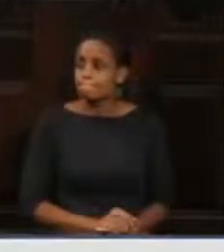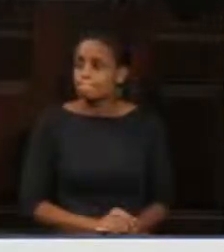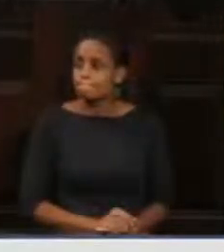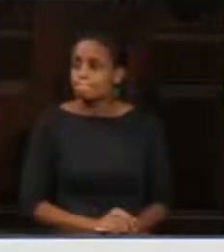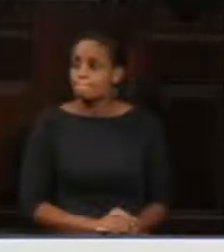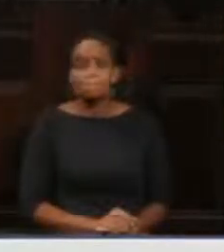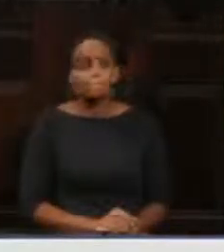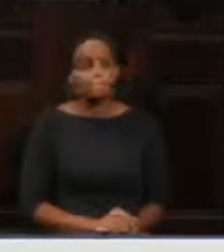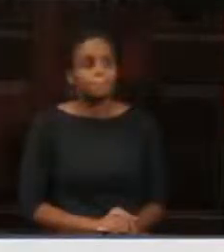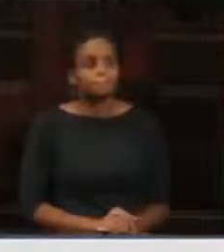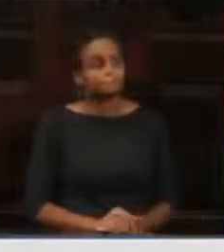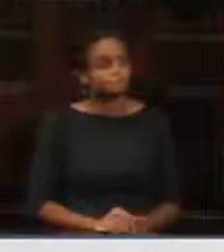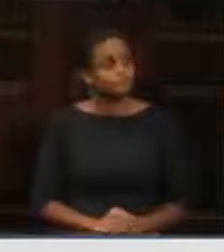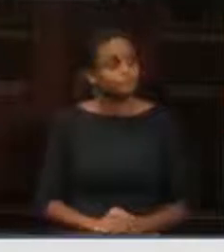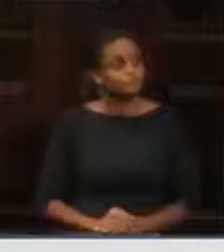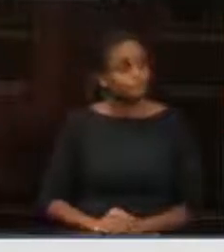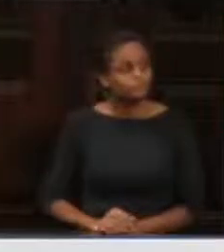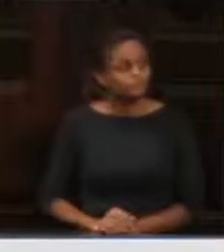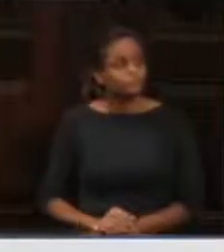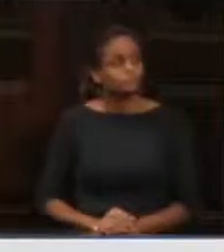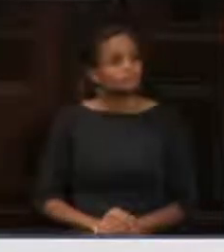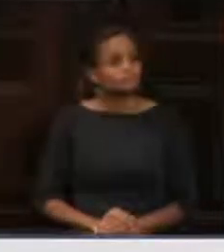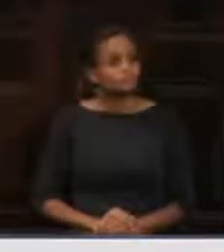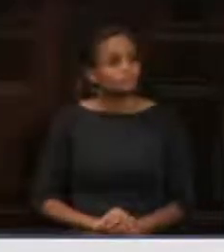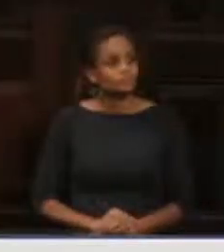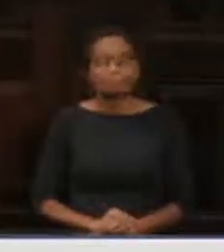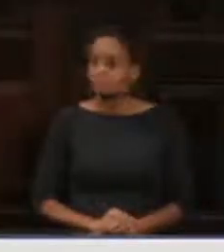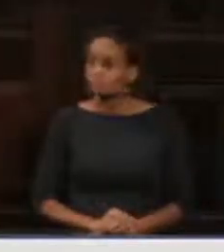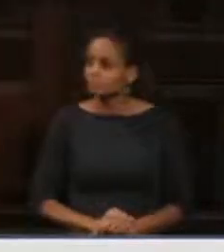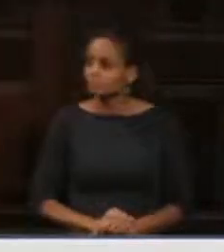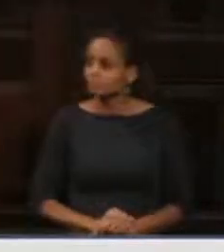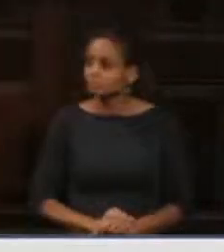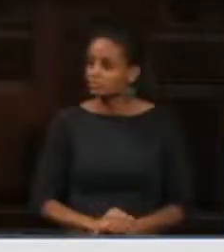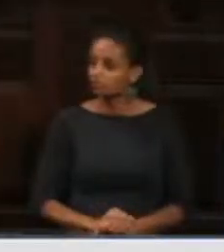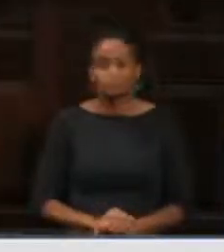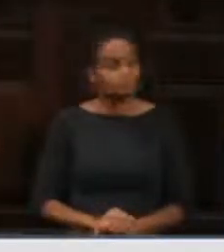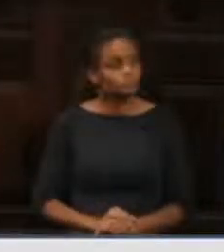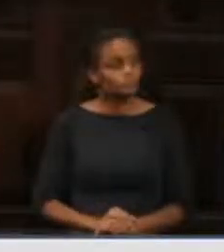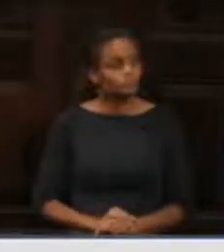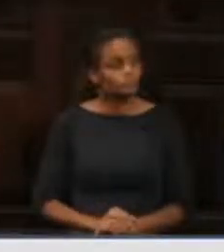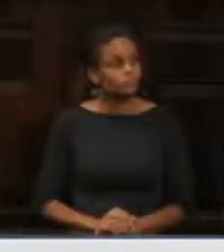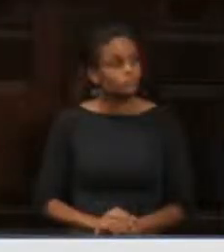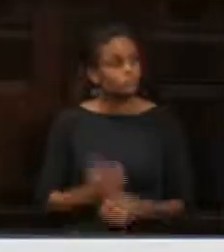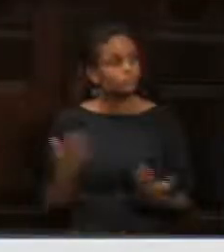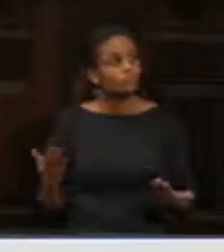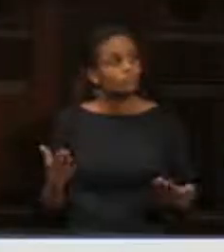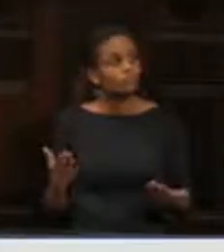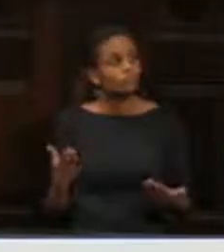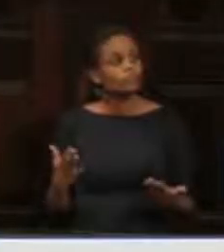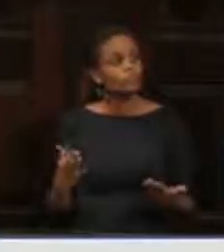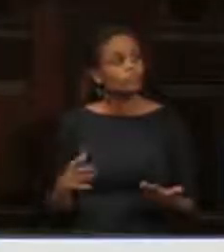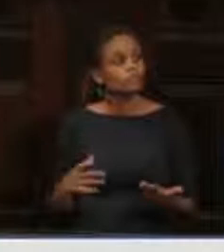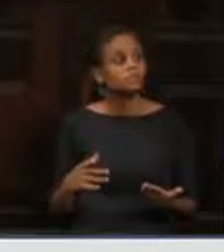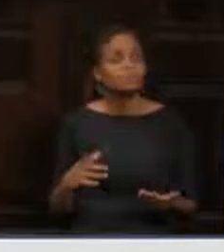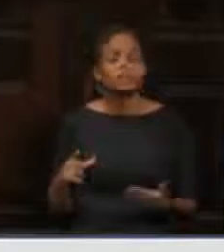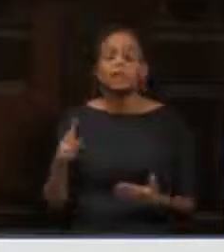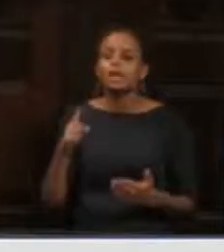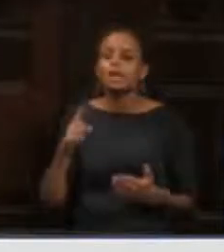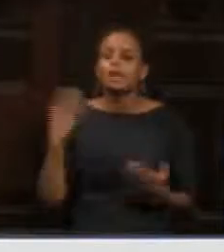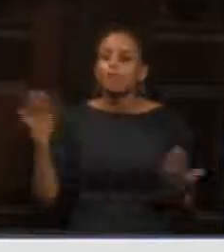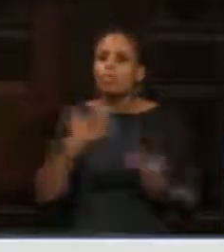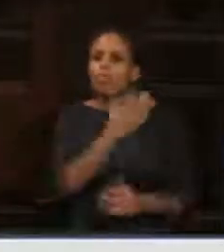Senhor presidente, recentemente o governo federal anunciou o fim do visto para turistas de alguns